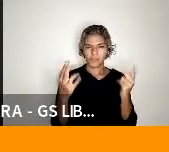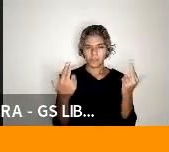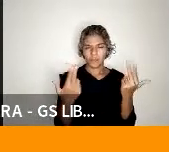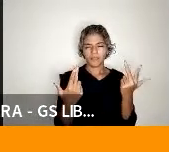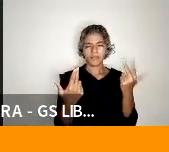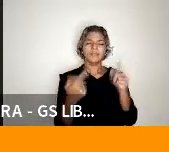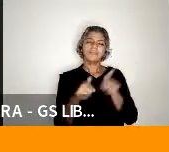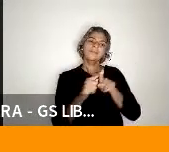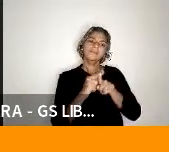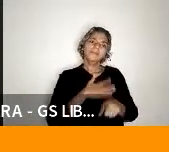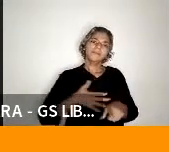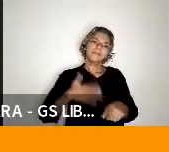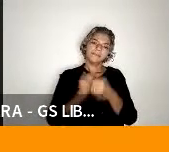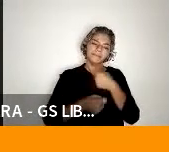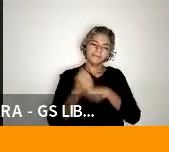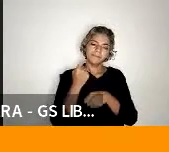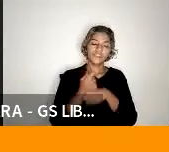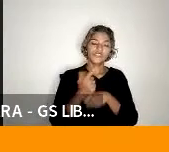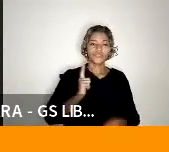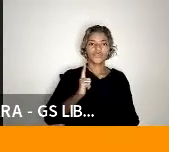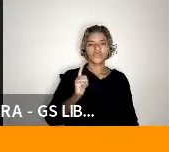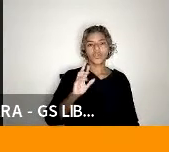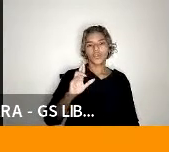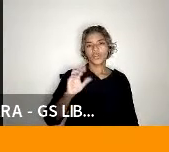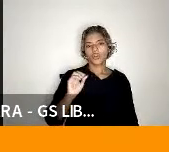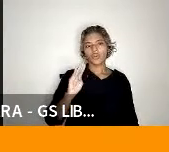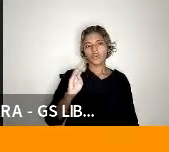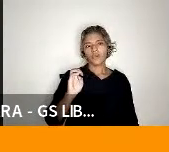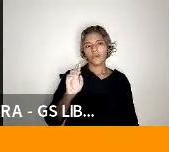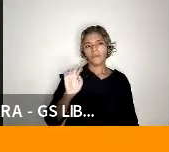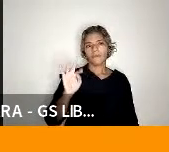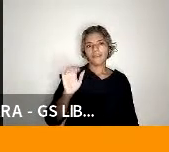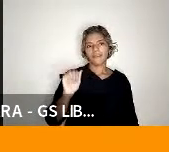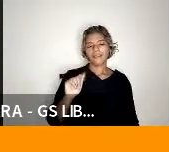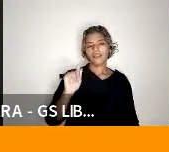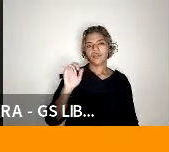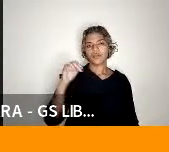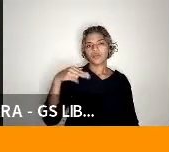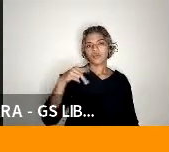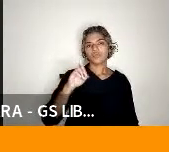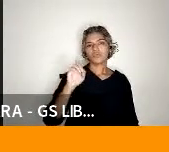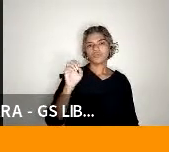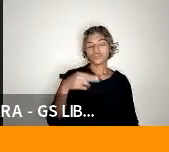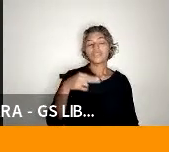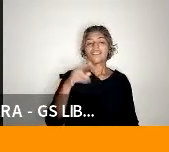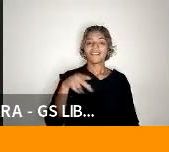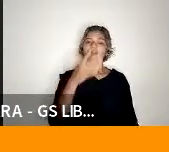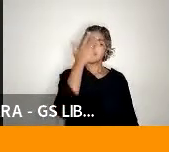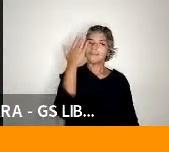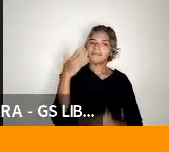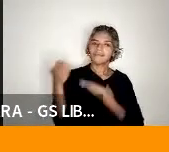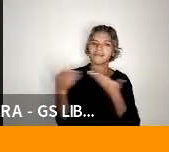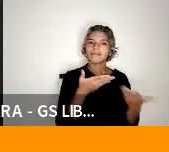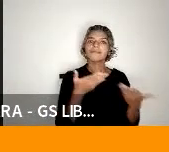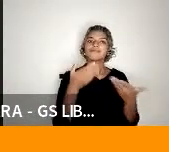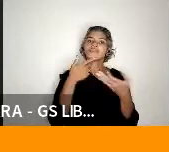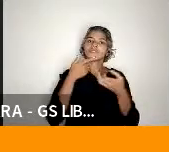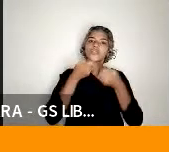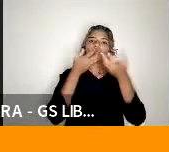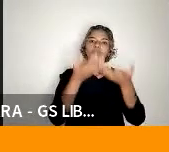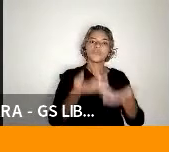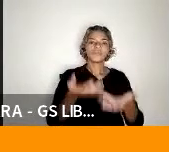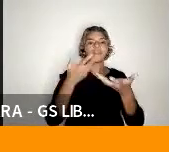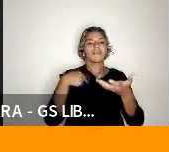ano passado, por exemplo, a Roberta Gondim, entre uma das pessoas, né, convidadas para compartilhar conosco a sua trajetória como uma mulher negra,